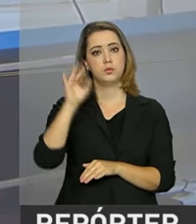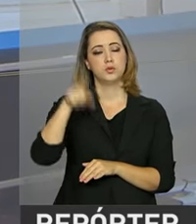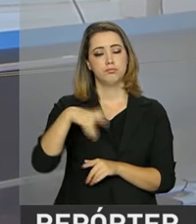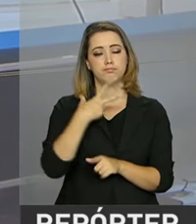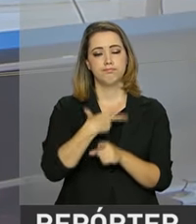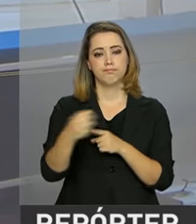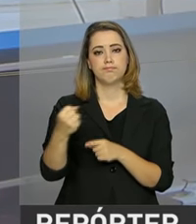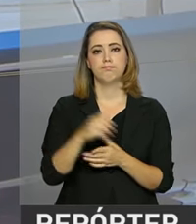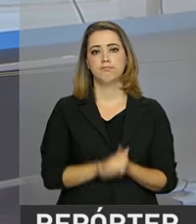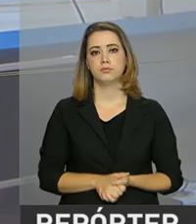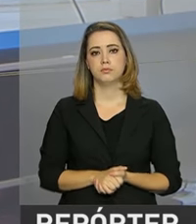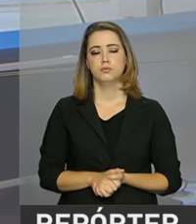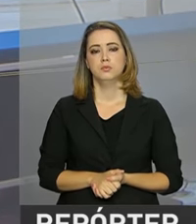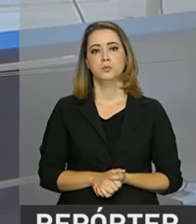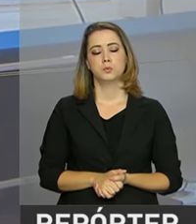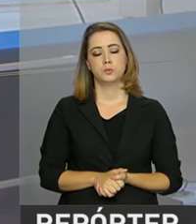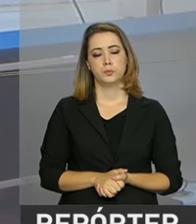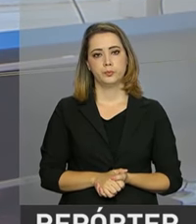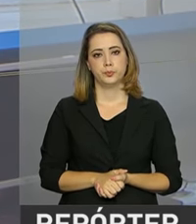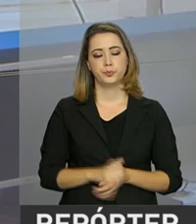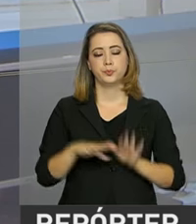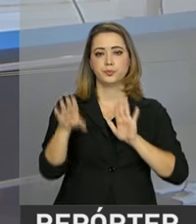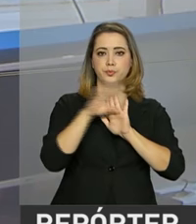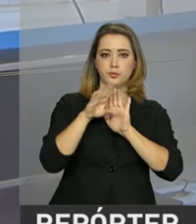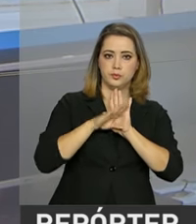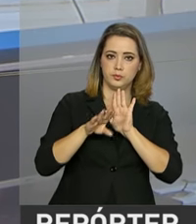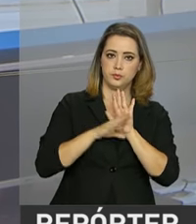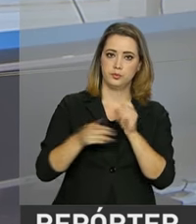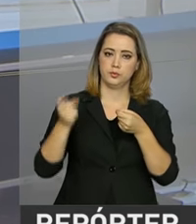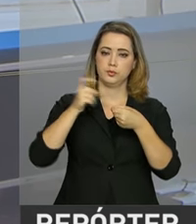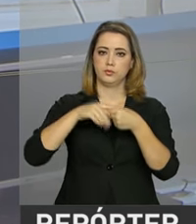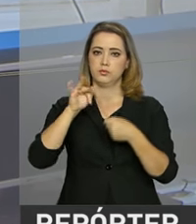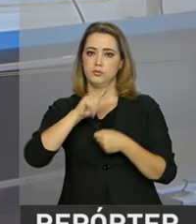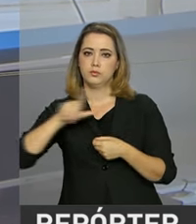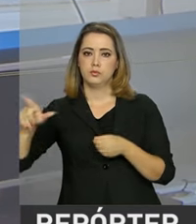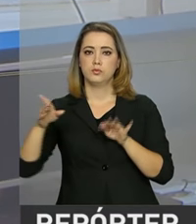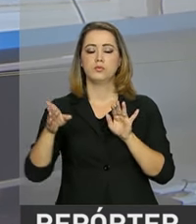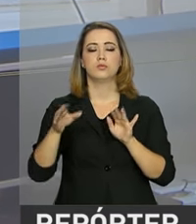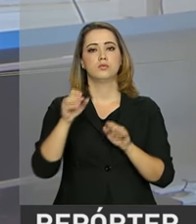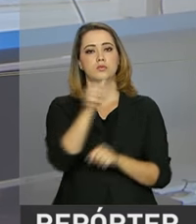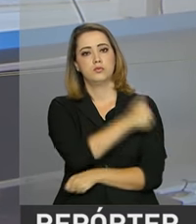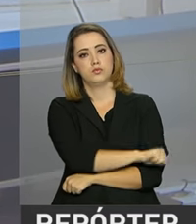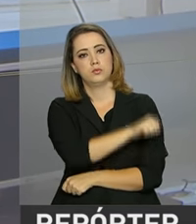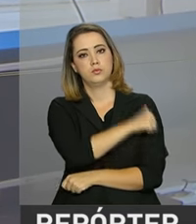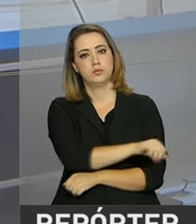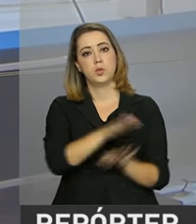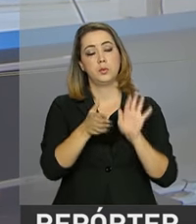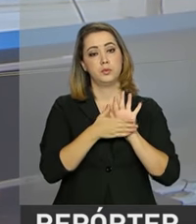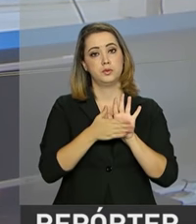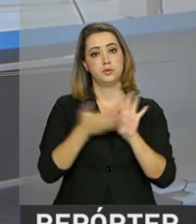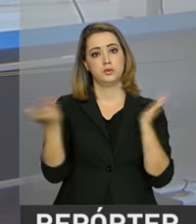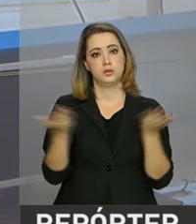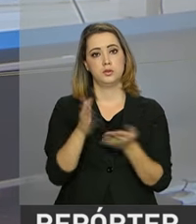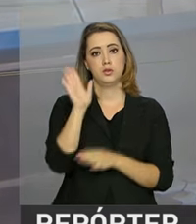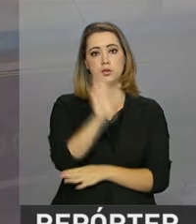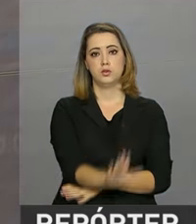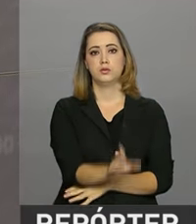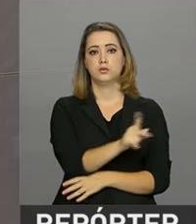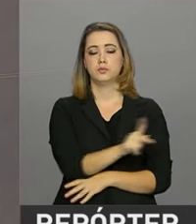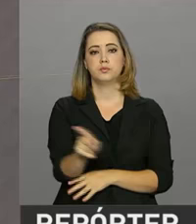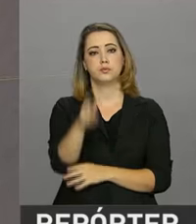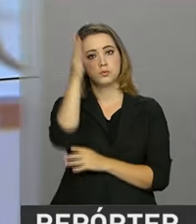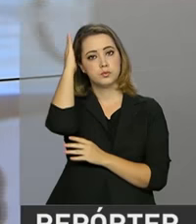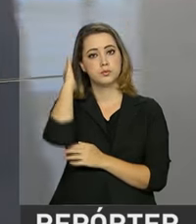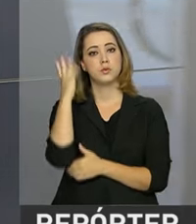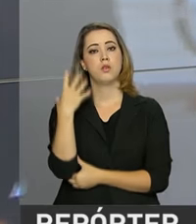O plano de recuperação fiscal para o estado do Rio de Janeiro deve ser apresentado agora à tarde ao presidente Michel Temer. Nós vamos ao vivo